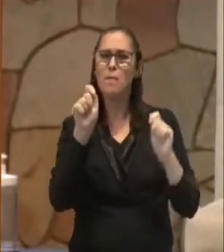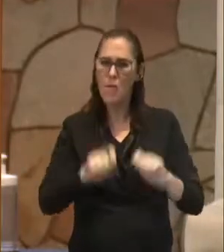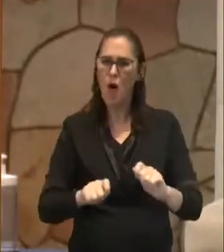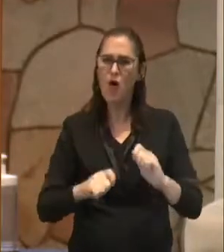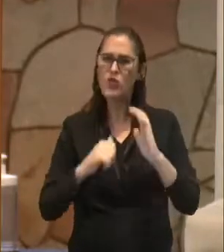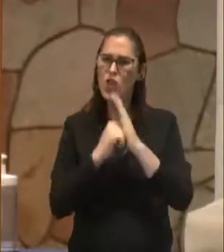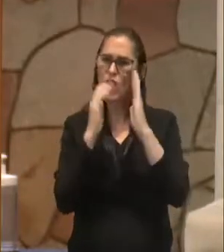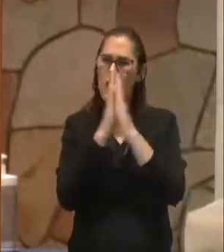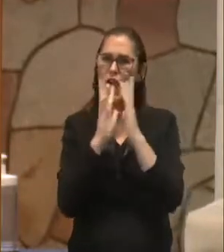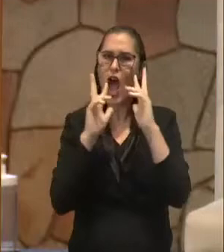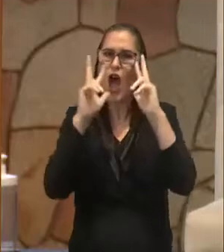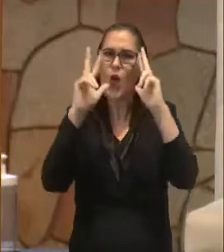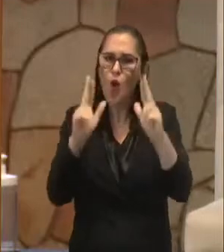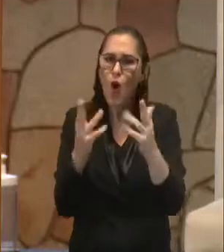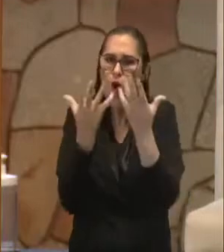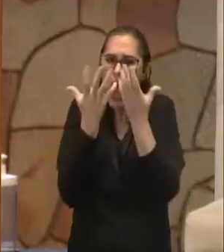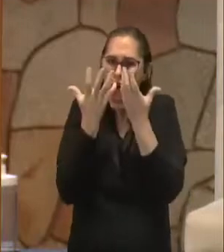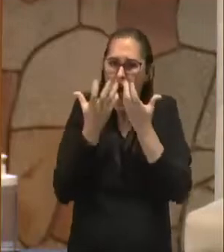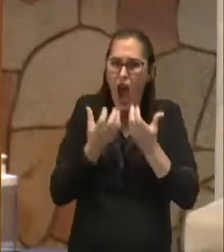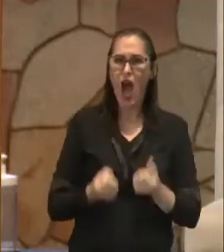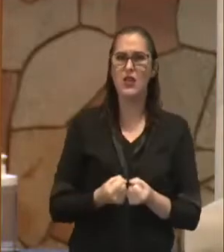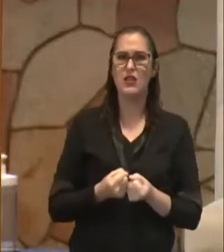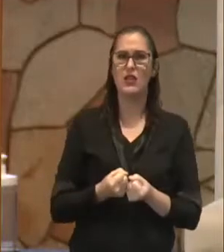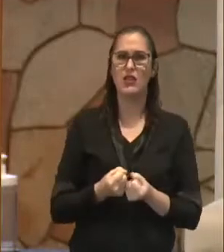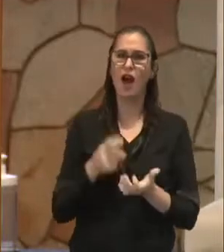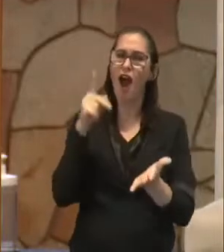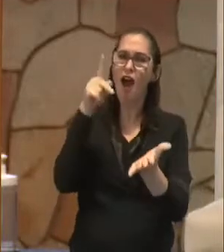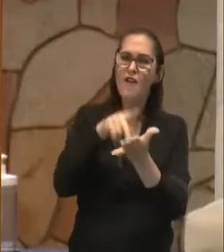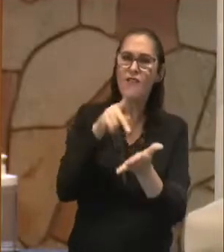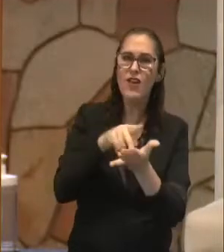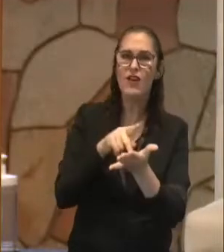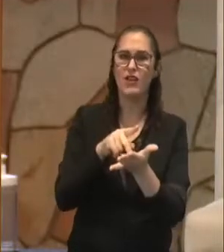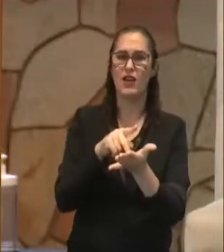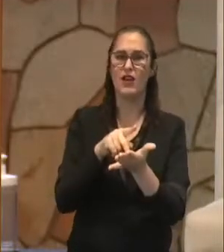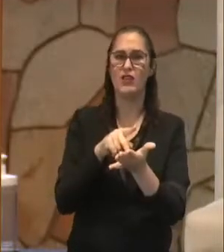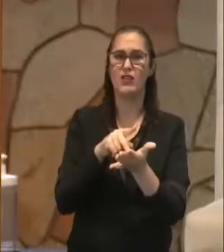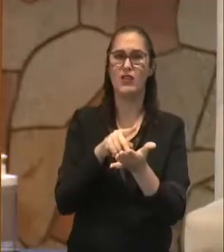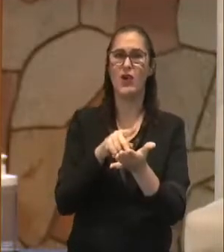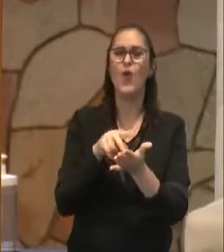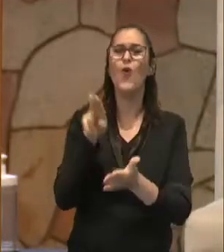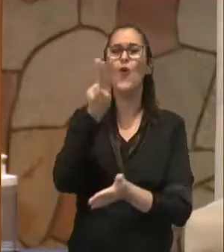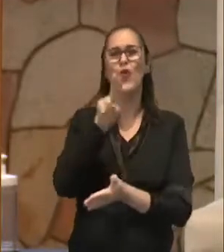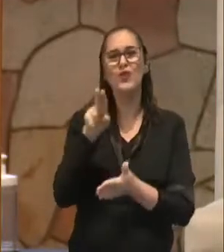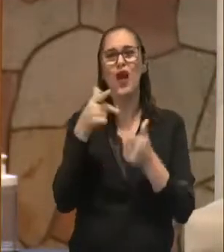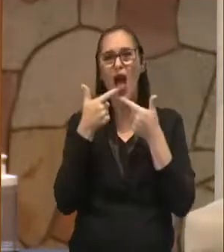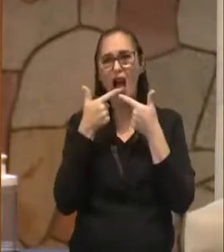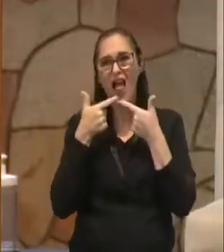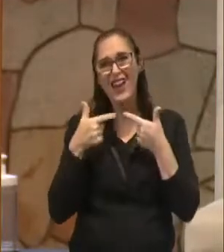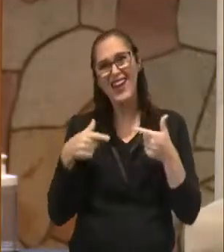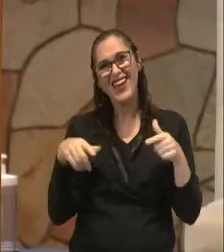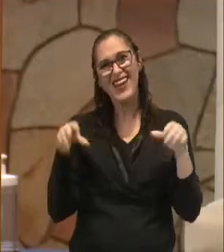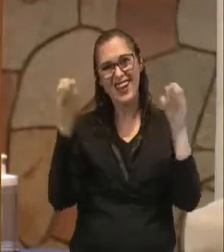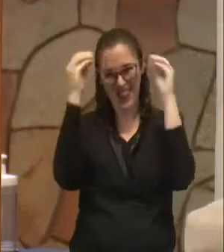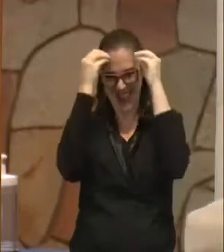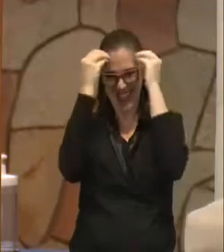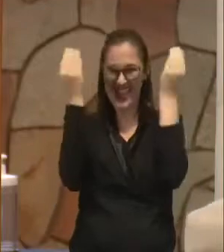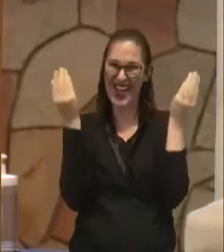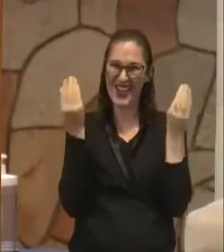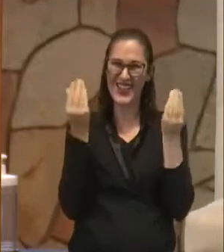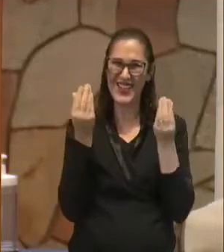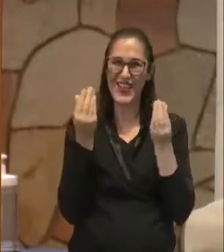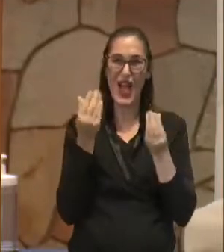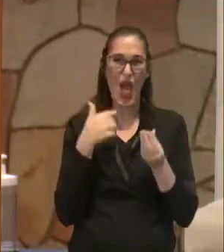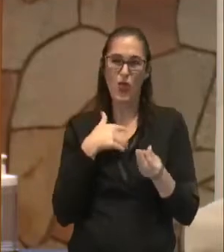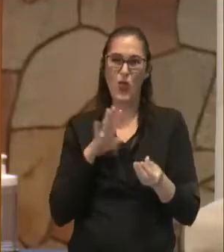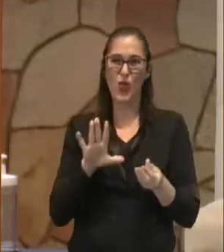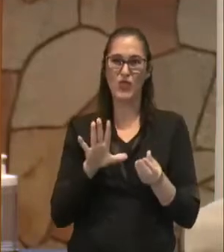se apropriar dessa verdade, usando um linguajar que às vezes eu não gosto muito de usar, mas é apropriado,